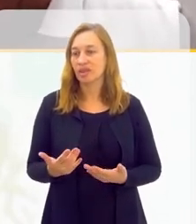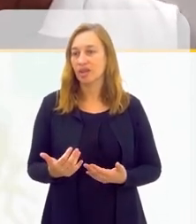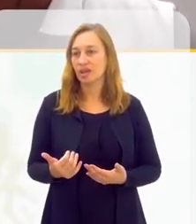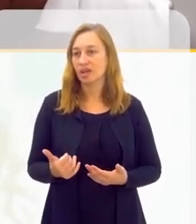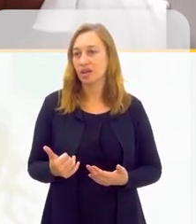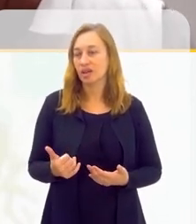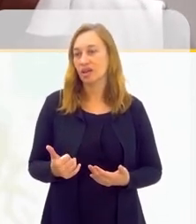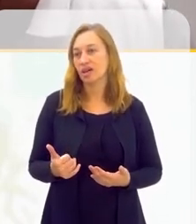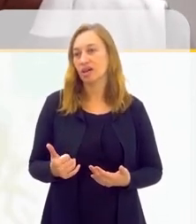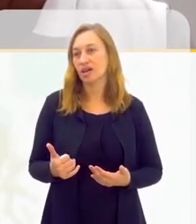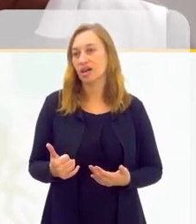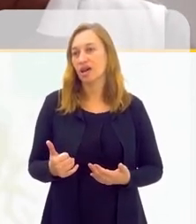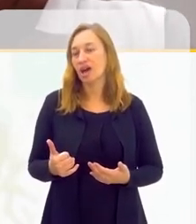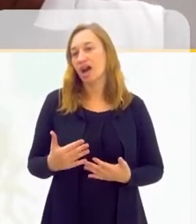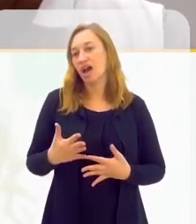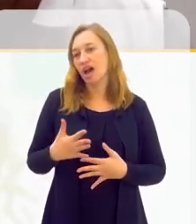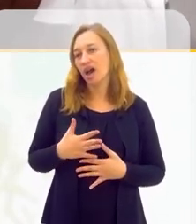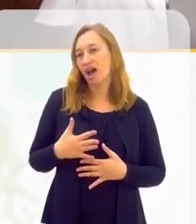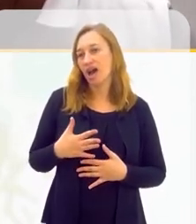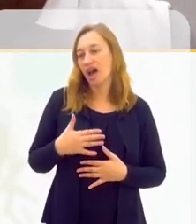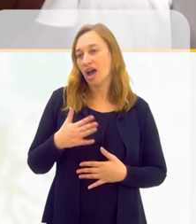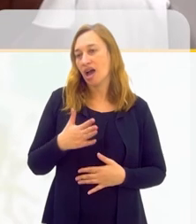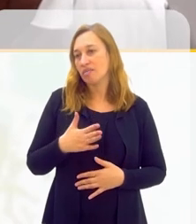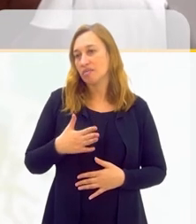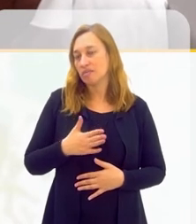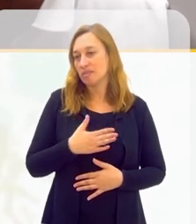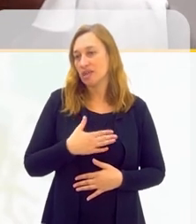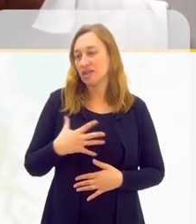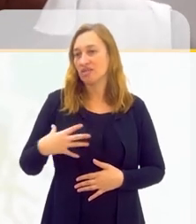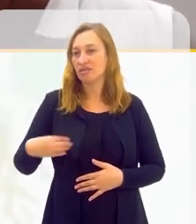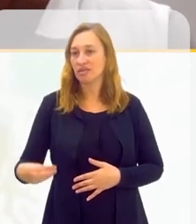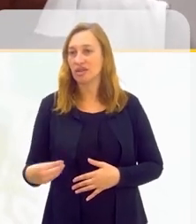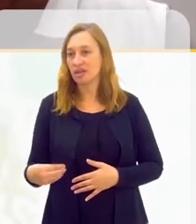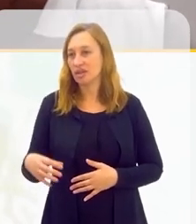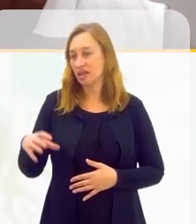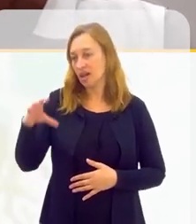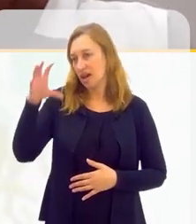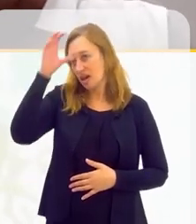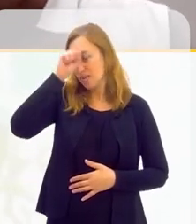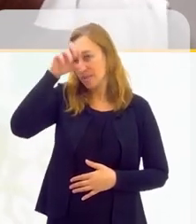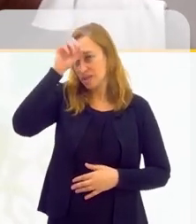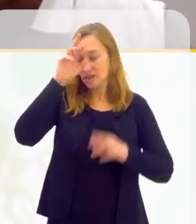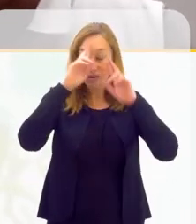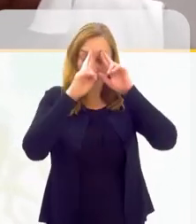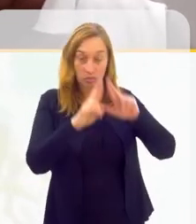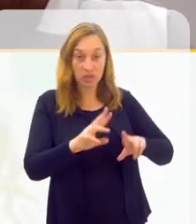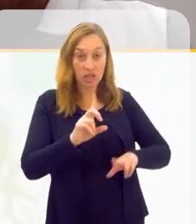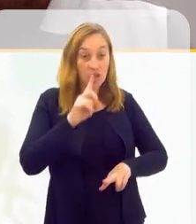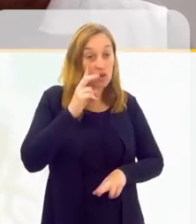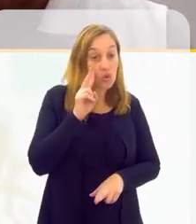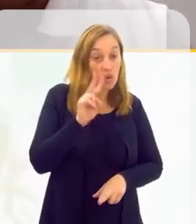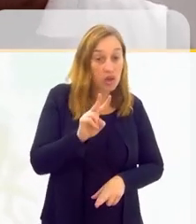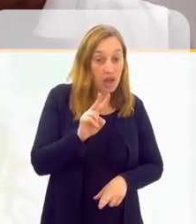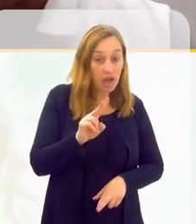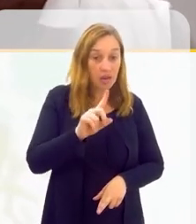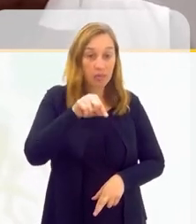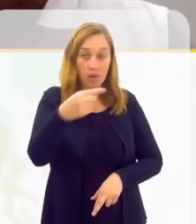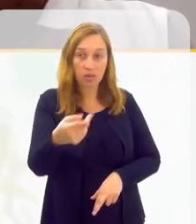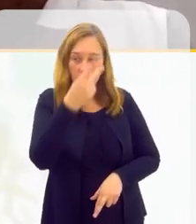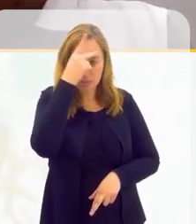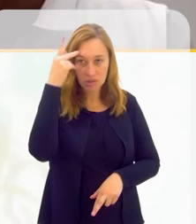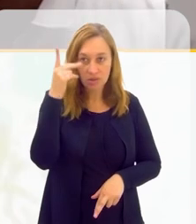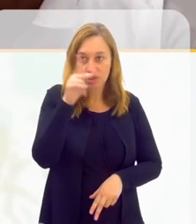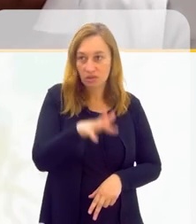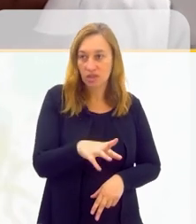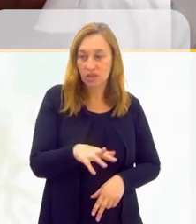muito mais com estas coisas do que a filha dela. A minha filha aprendeu a respeitar Certamente. o outro e a olhar para o outro com maior